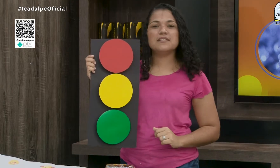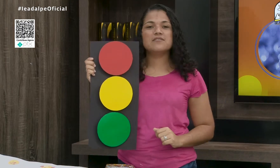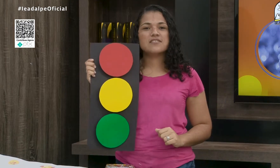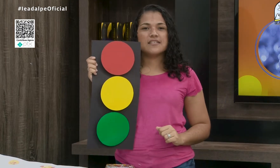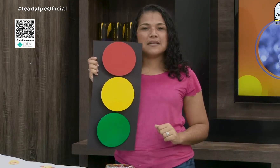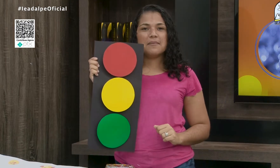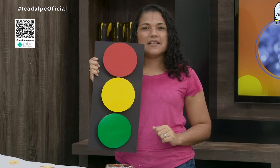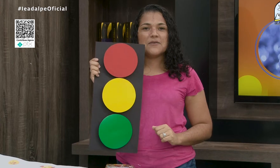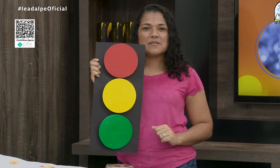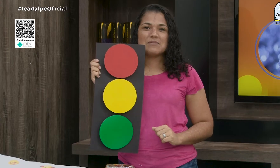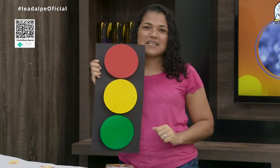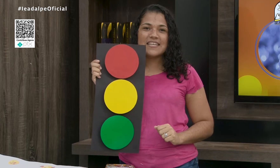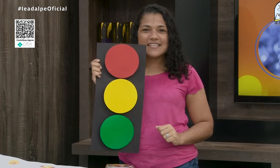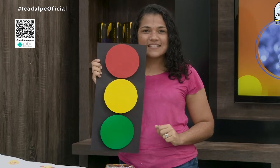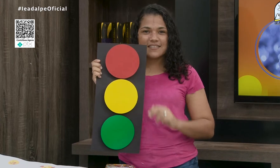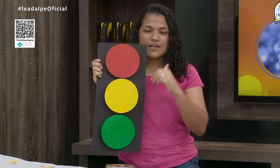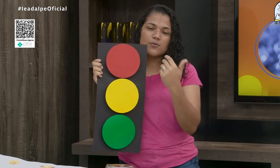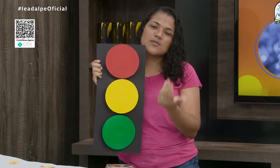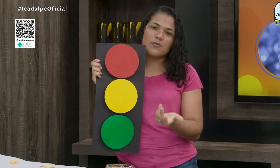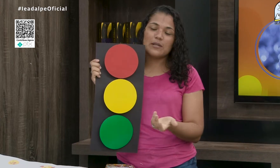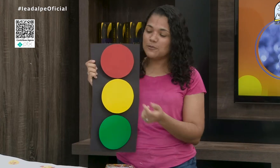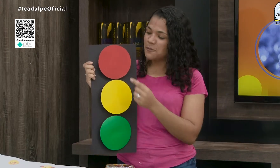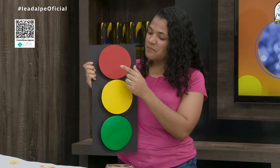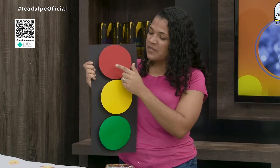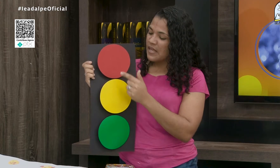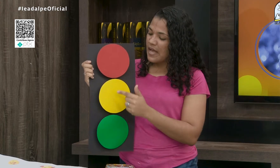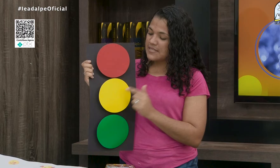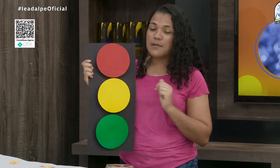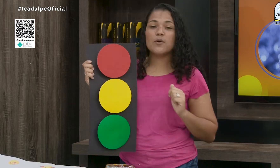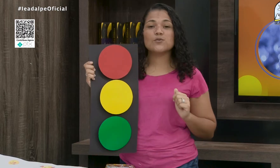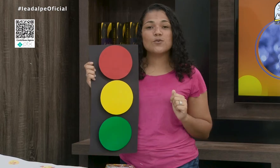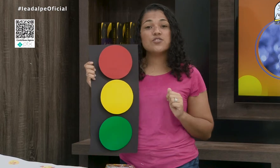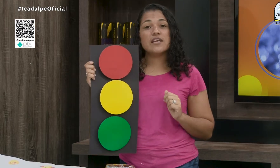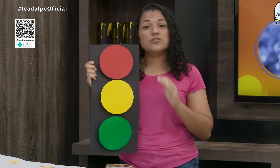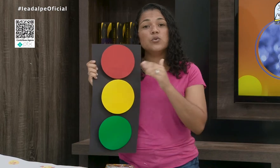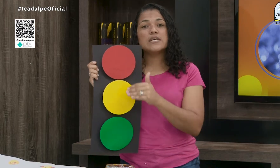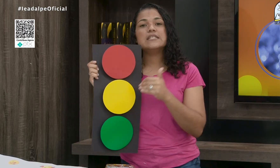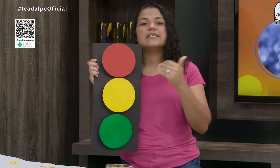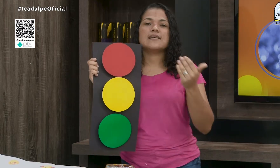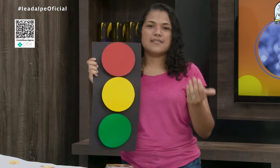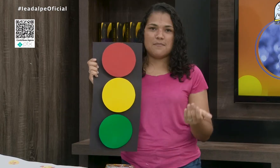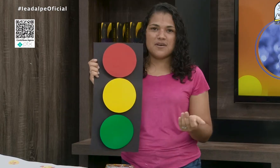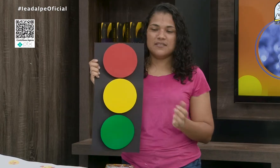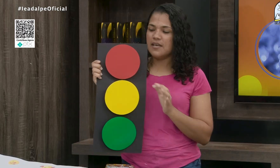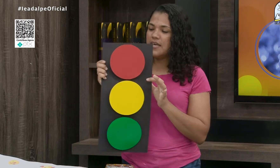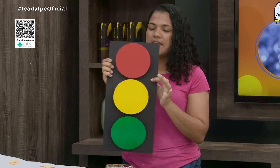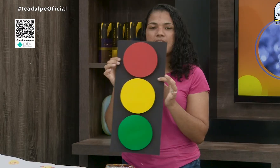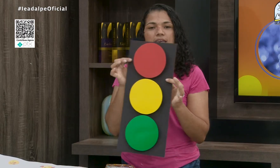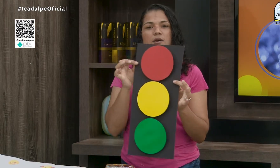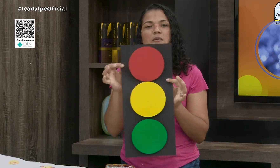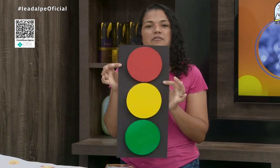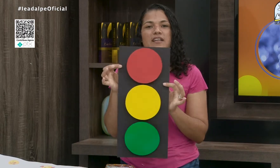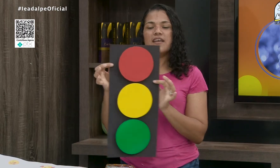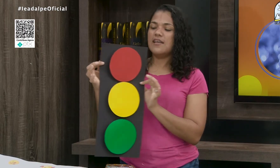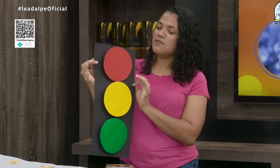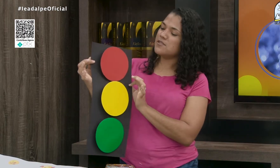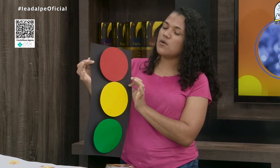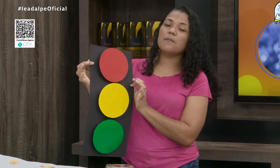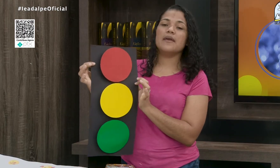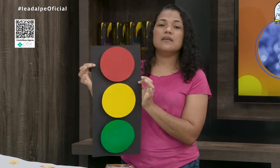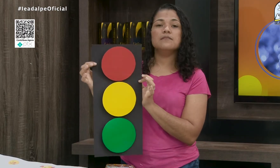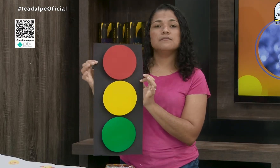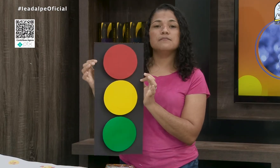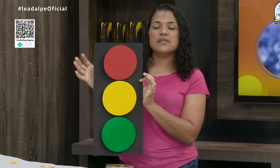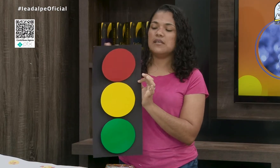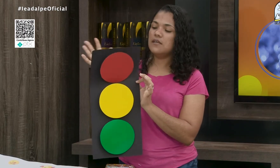uma forma de você trabalhar com a sua criança, né, com o seu aluno, as emoções dele durante a semana. E aqui, como eu falei, né, um